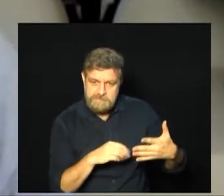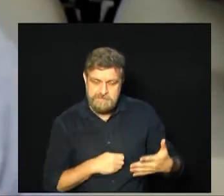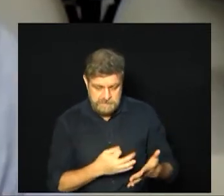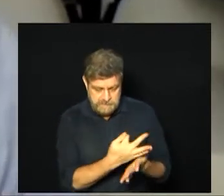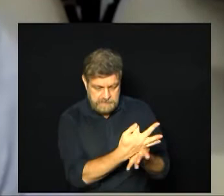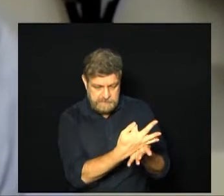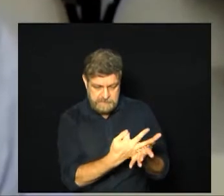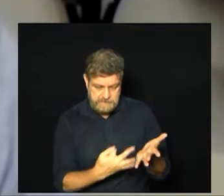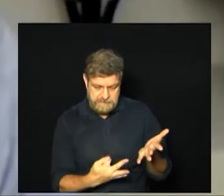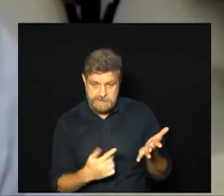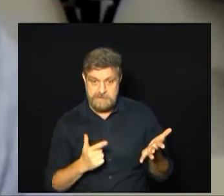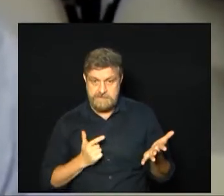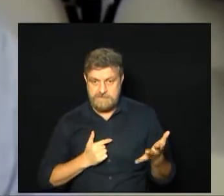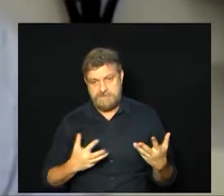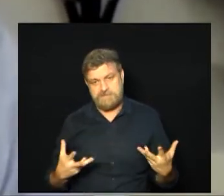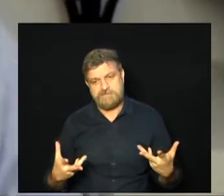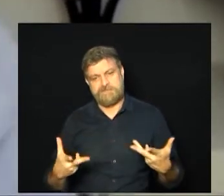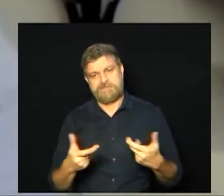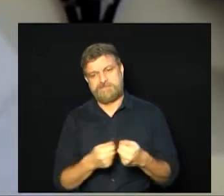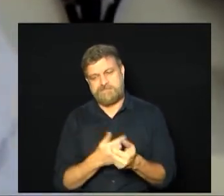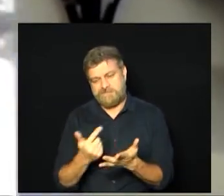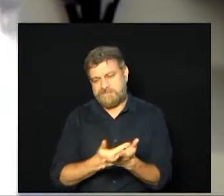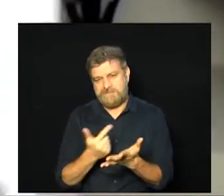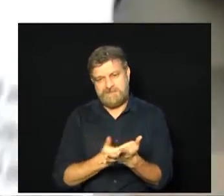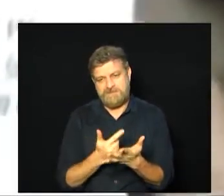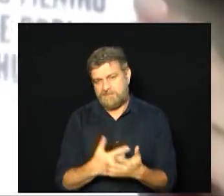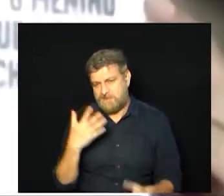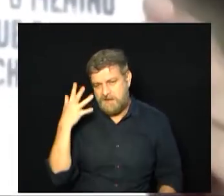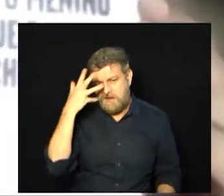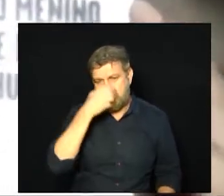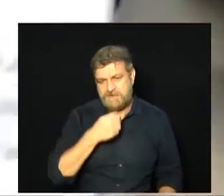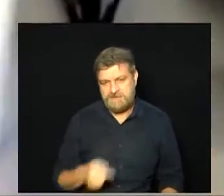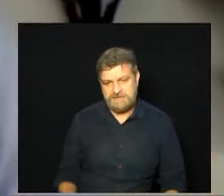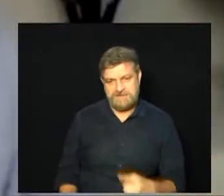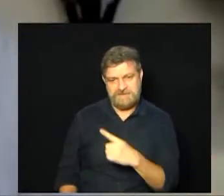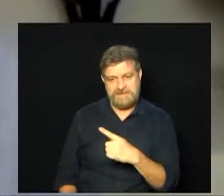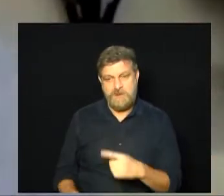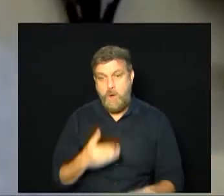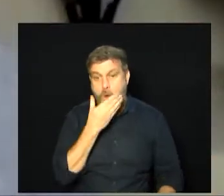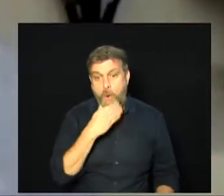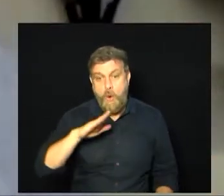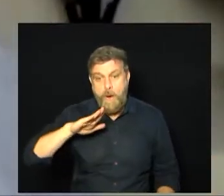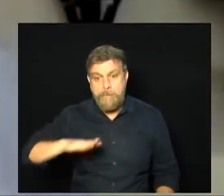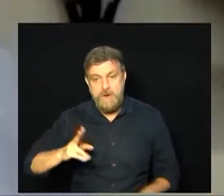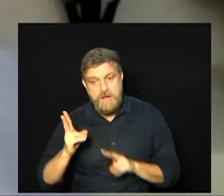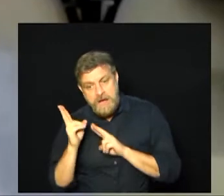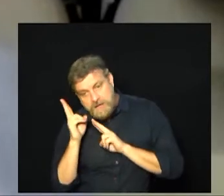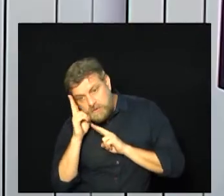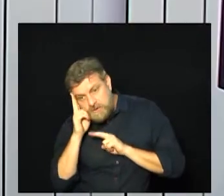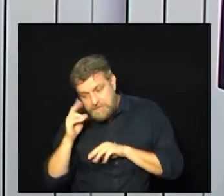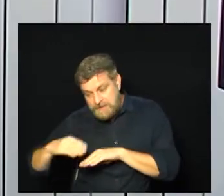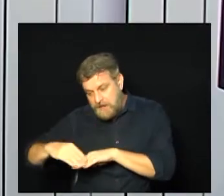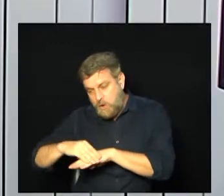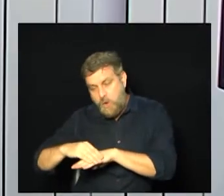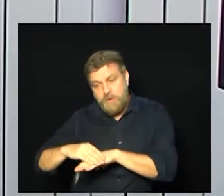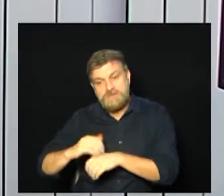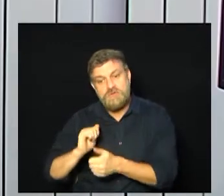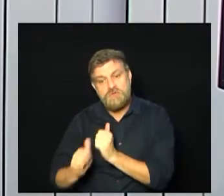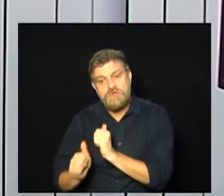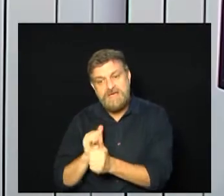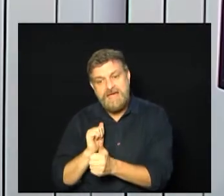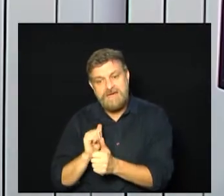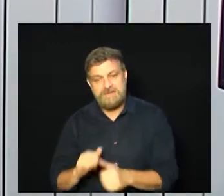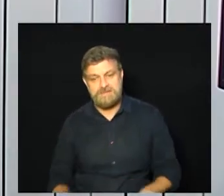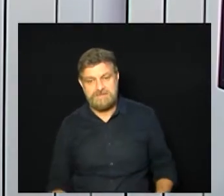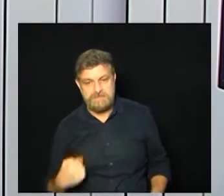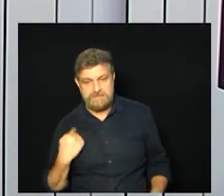um belíssimo livro que está aqui, que é O Menino que Dormia de Chuteiras. Olha aí que bacana. Então você começou